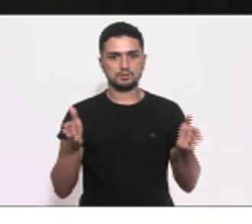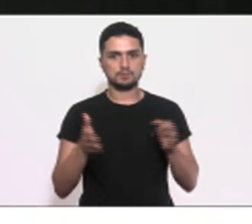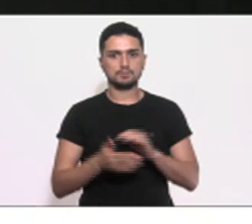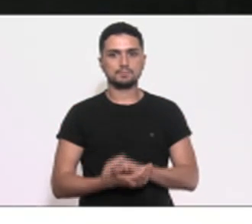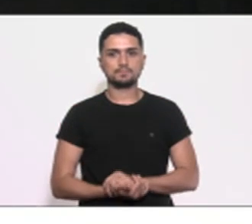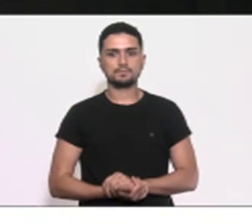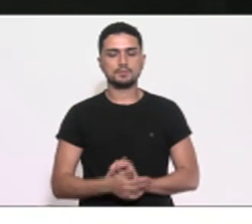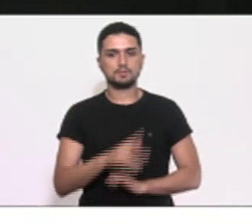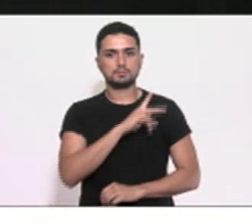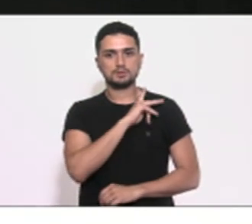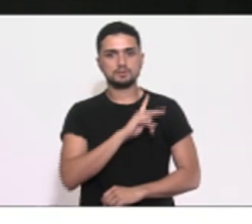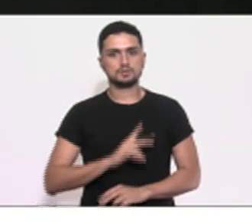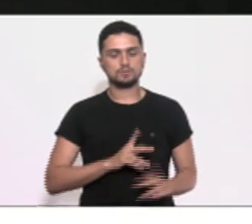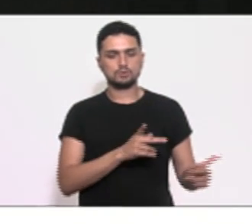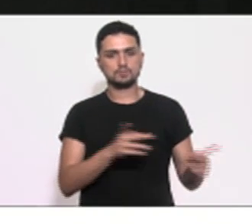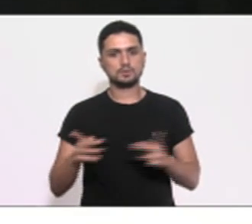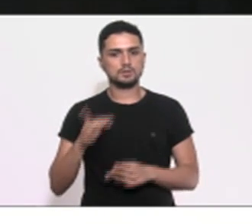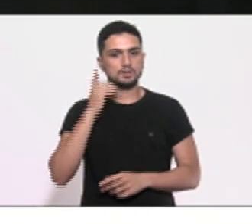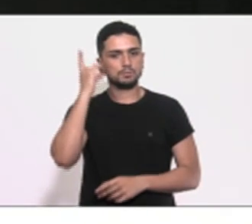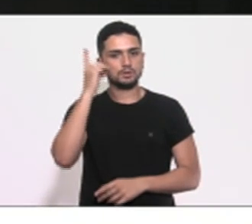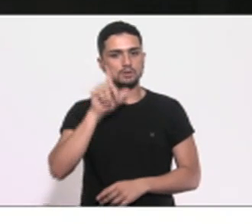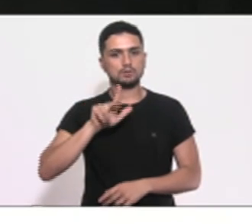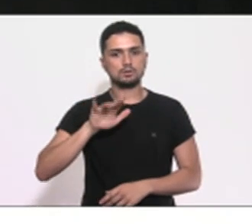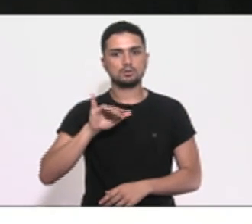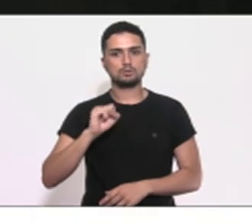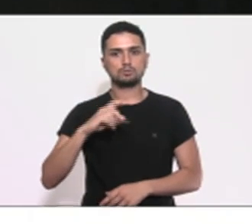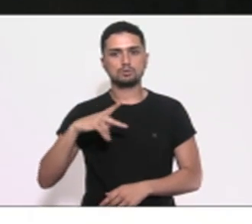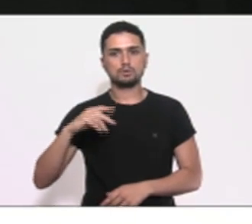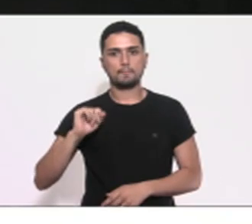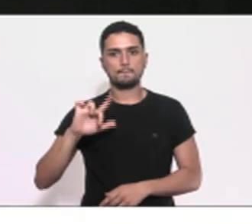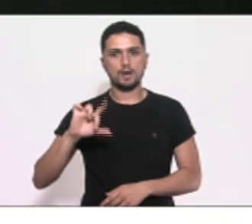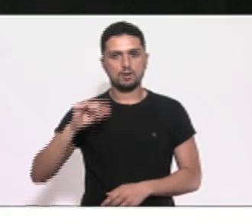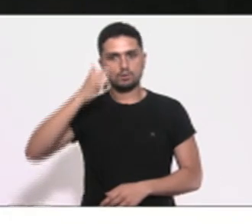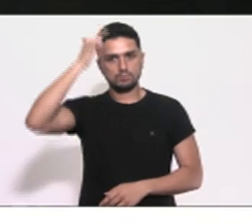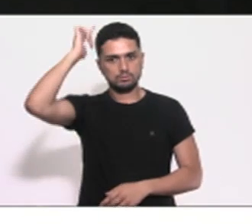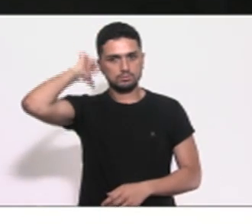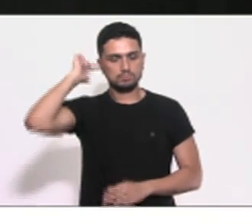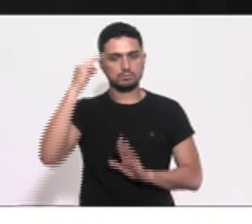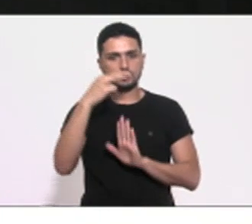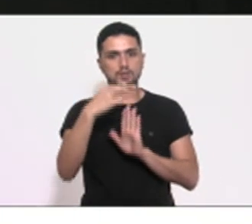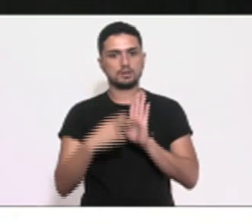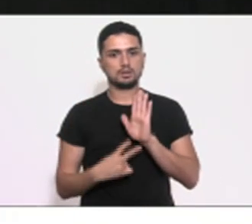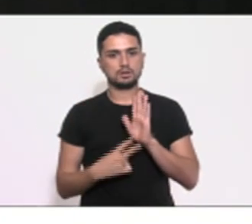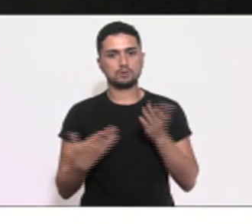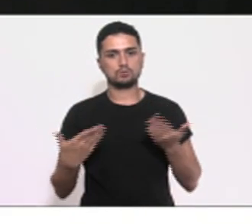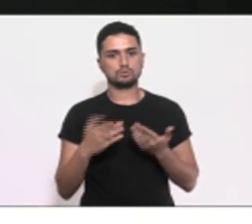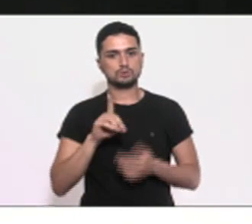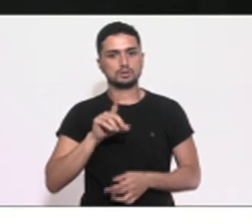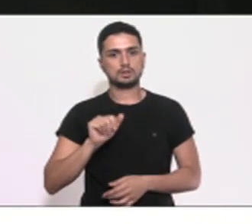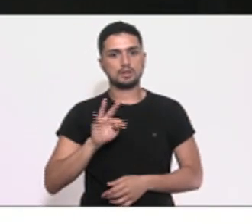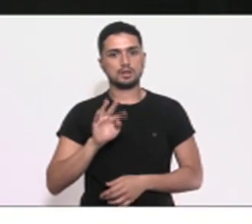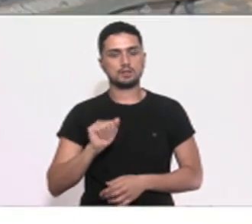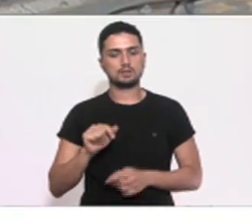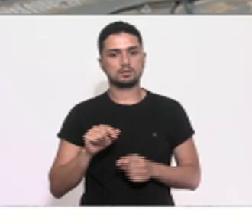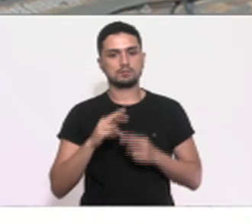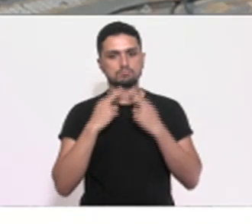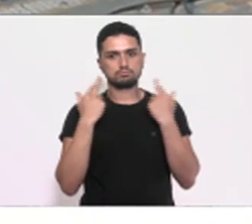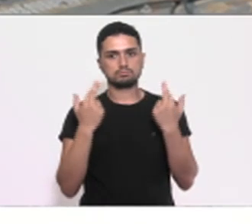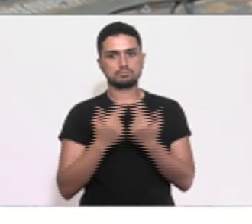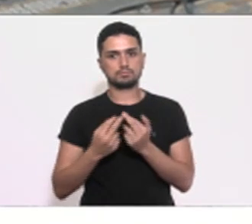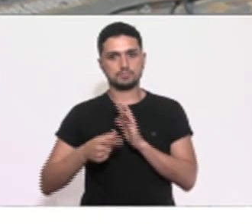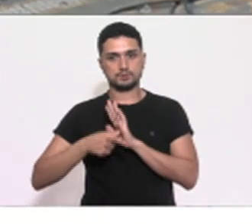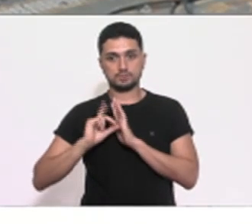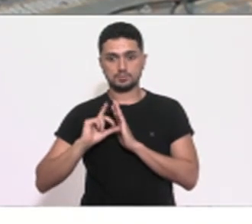A presidência convida o senhor deputado Luiz Paulo para fazer a leitura da data da sessão anterior. Senhor